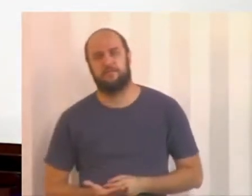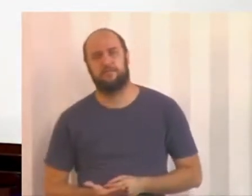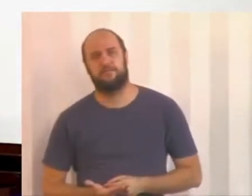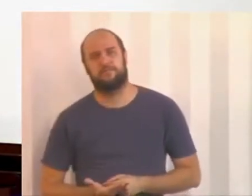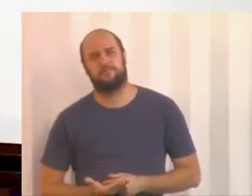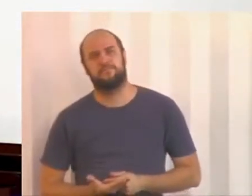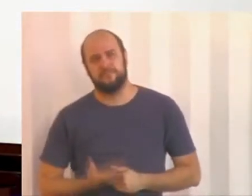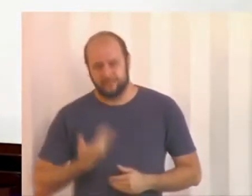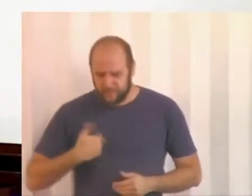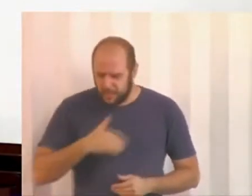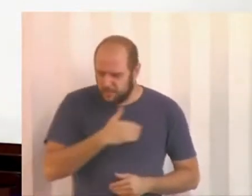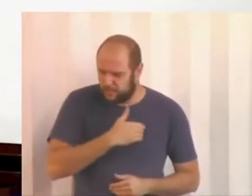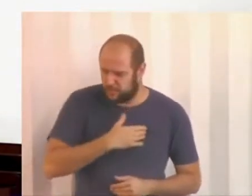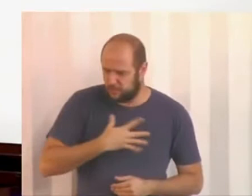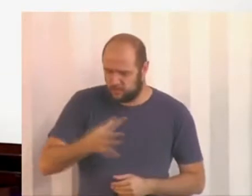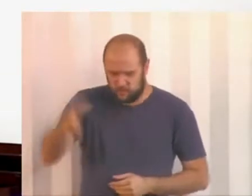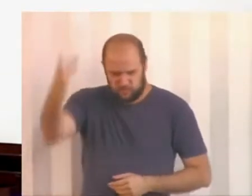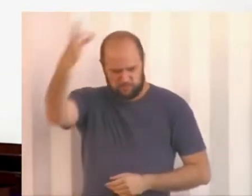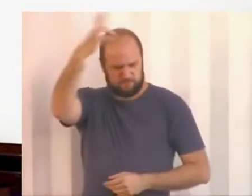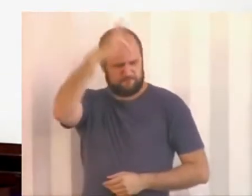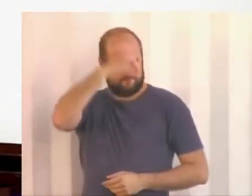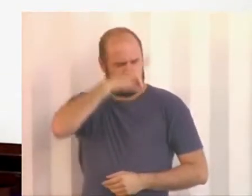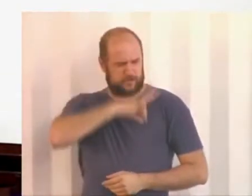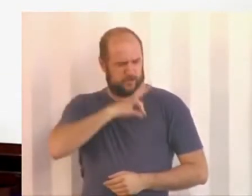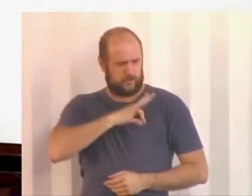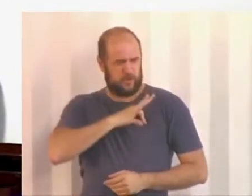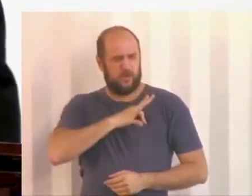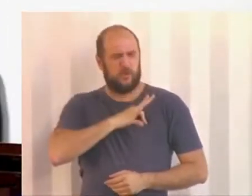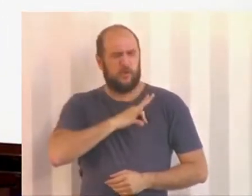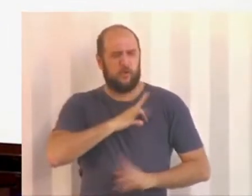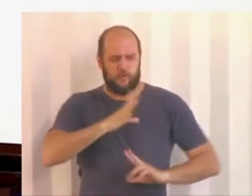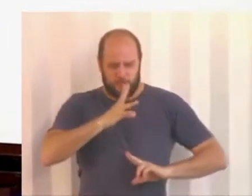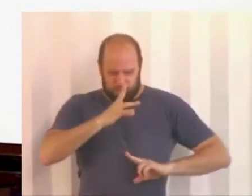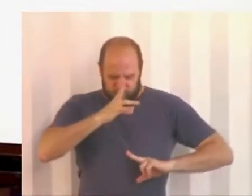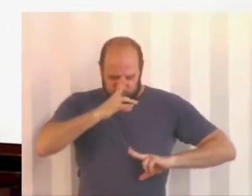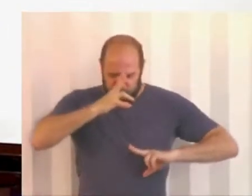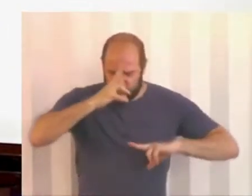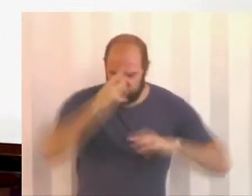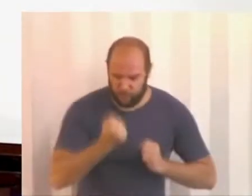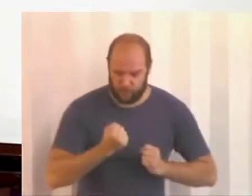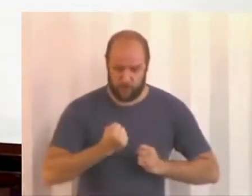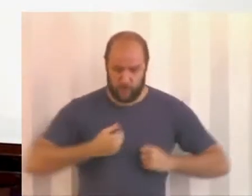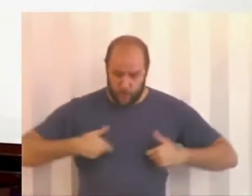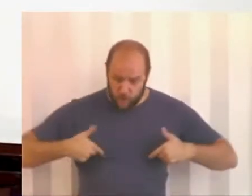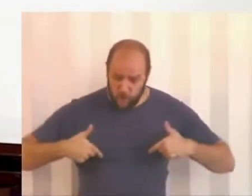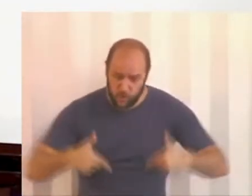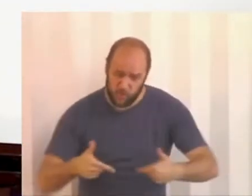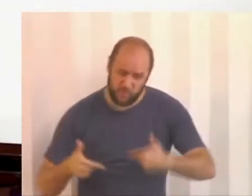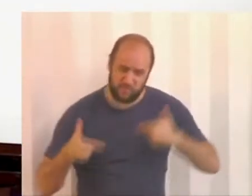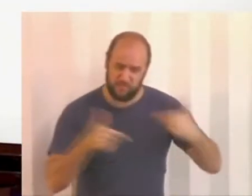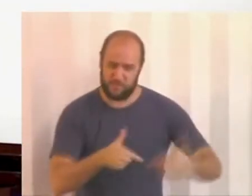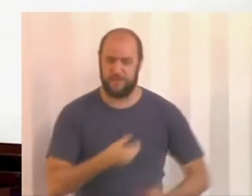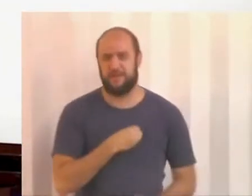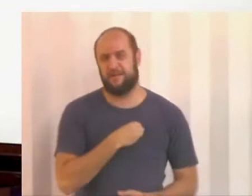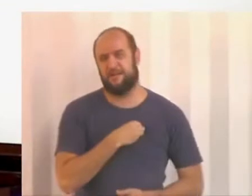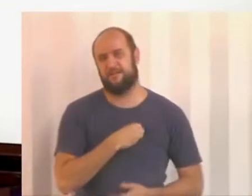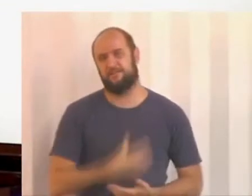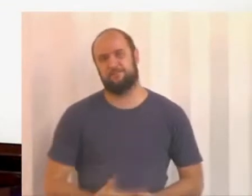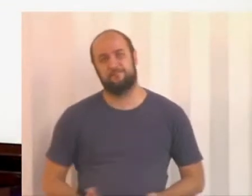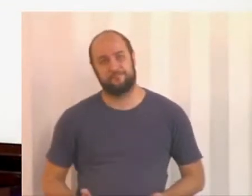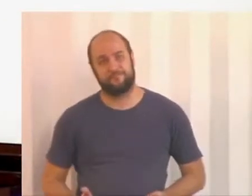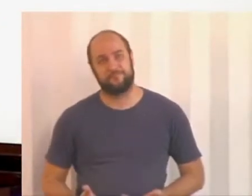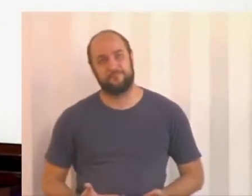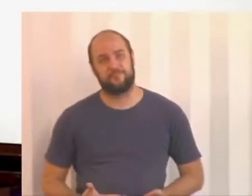que conseguimos lutar contra os desejos pecaminosos da nossa carne. É Ele que testifica com o meu espírito que somos filhos